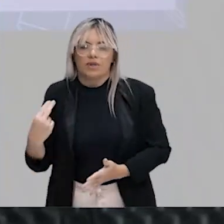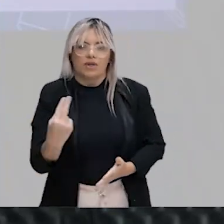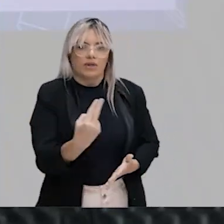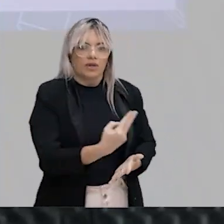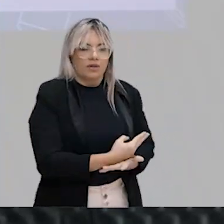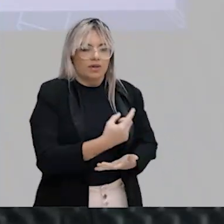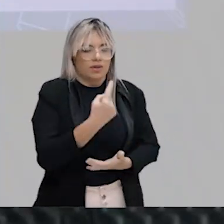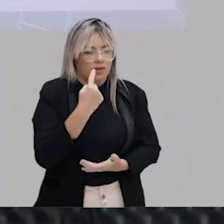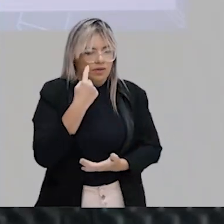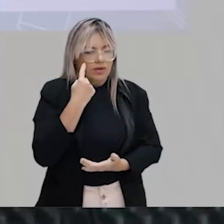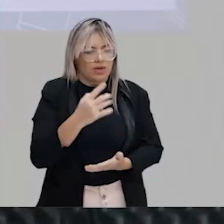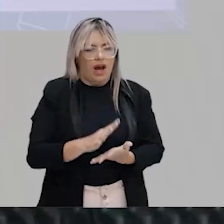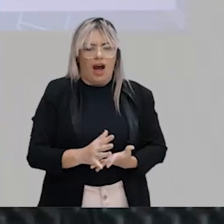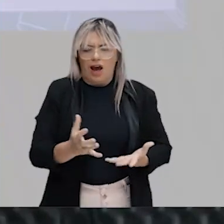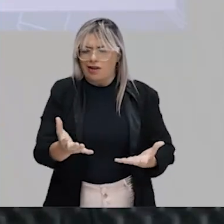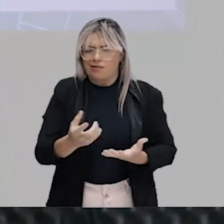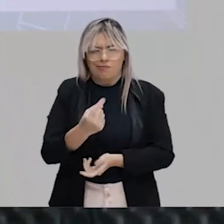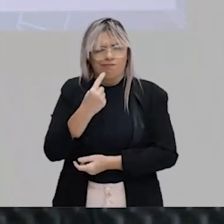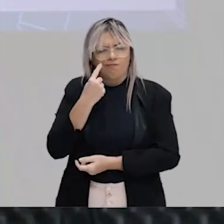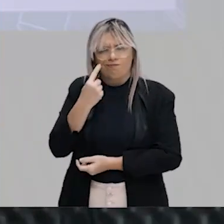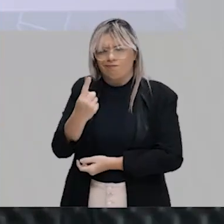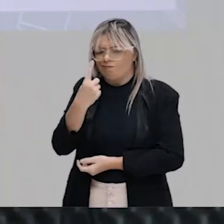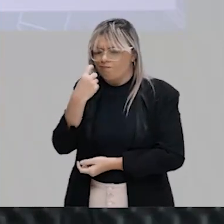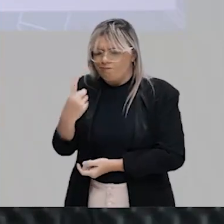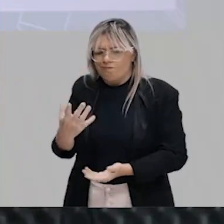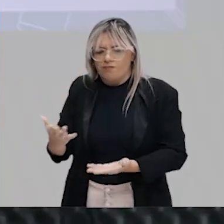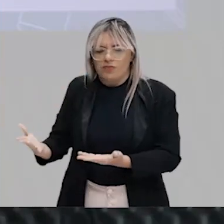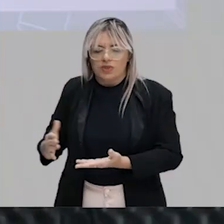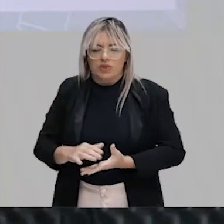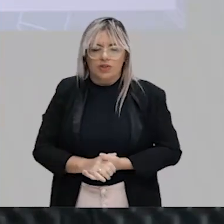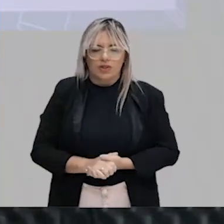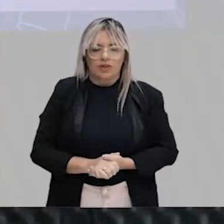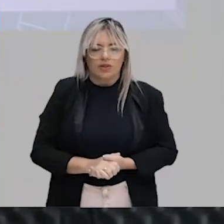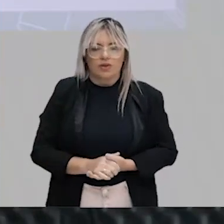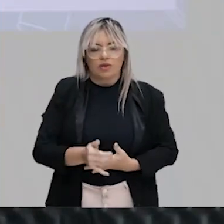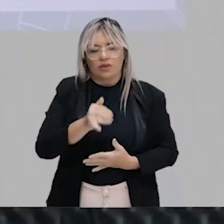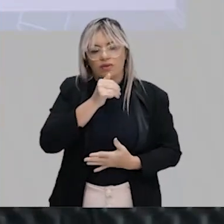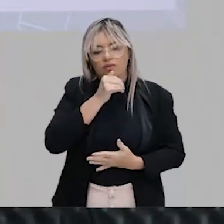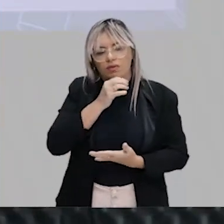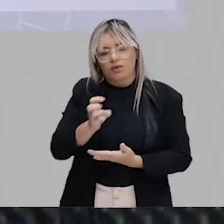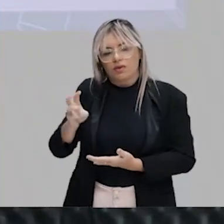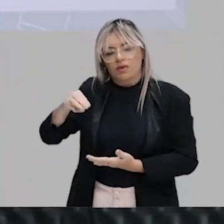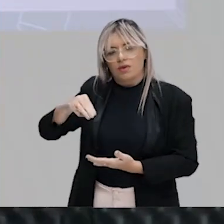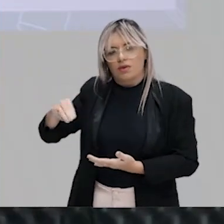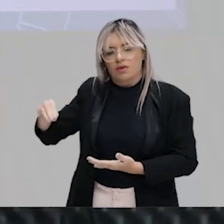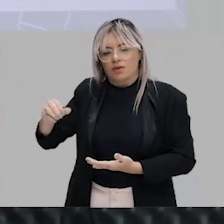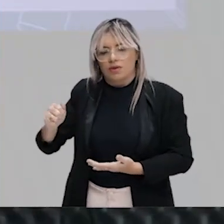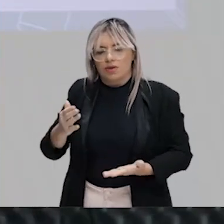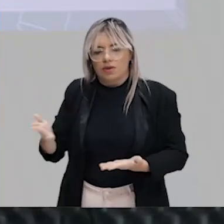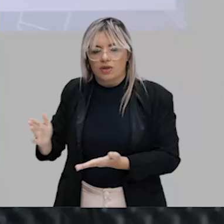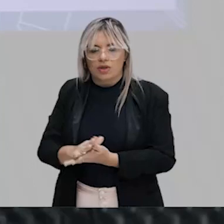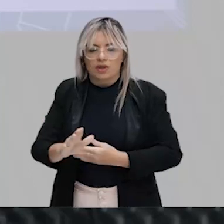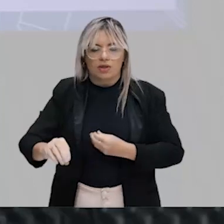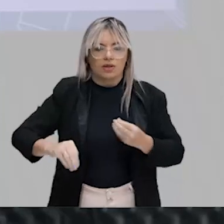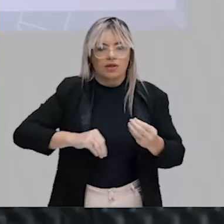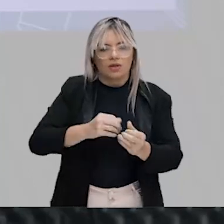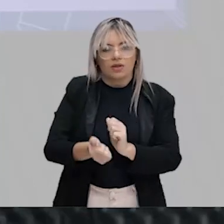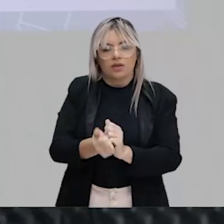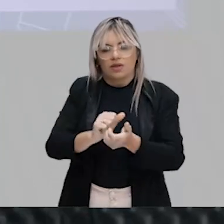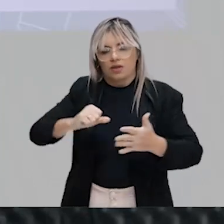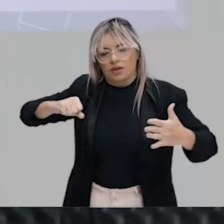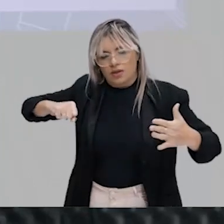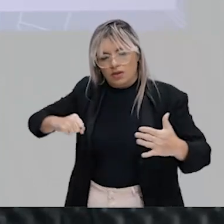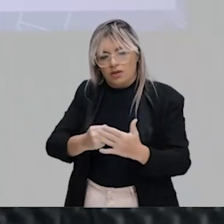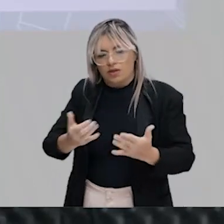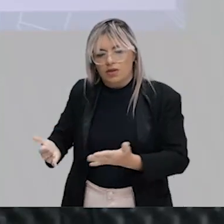vamos querer consumir. Aí, ó, o MMA, mistura de artes marciais, é um exemplo